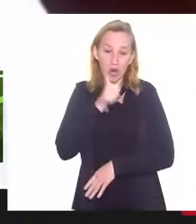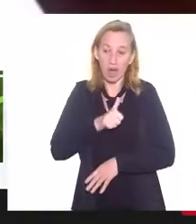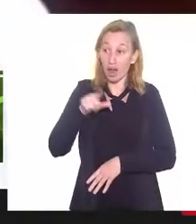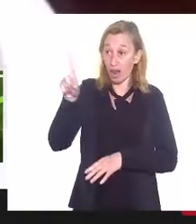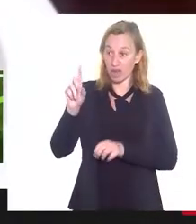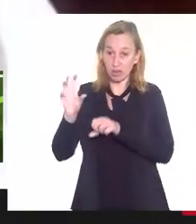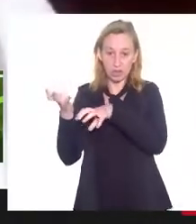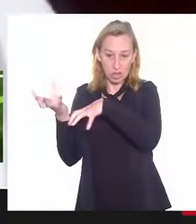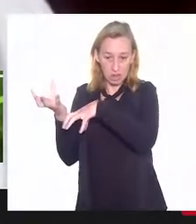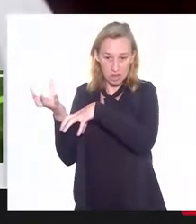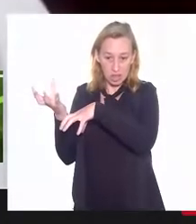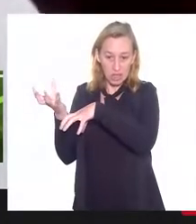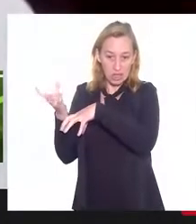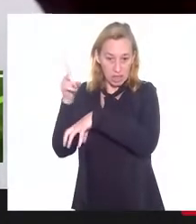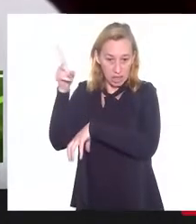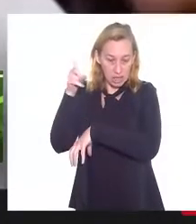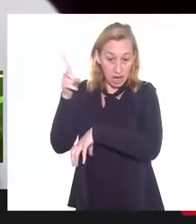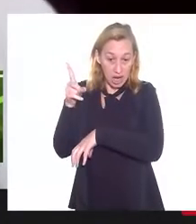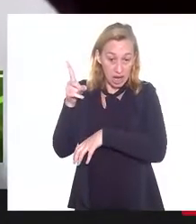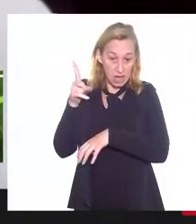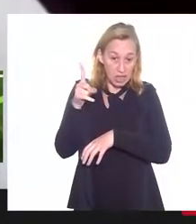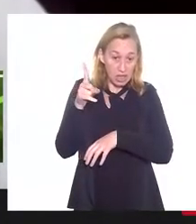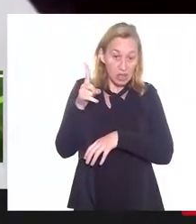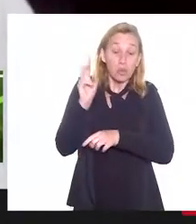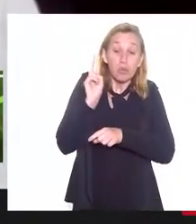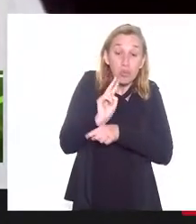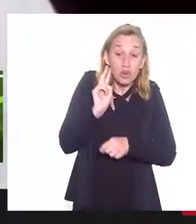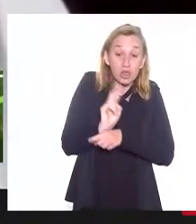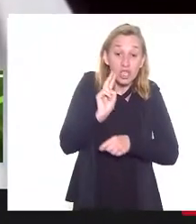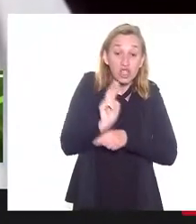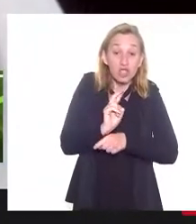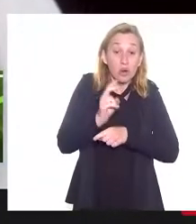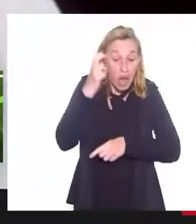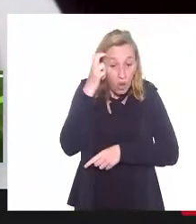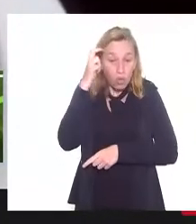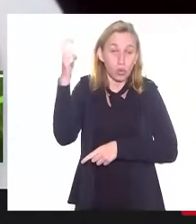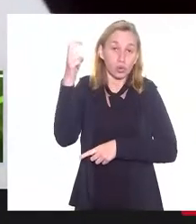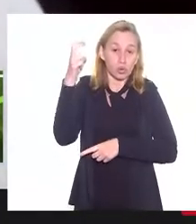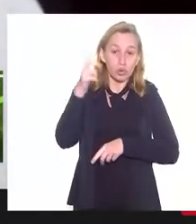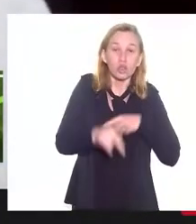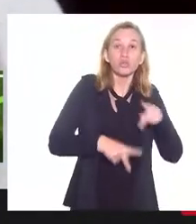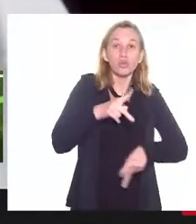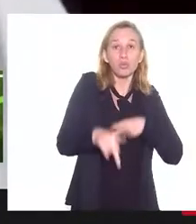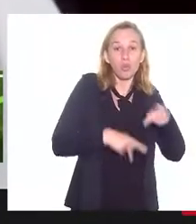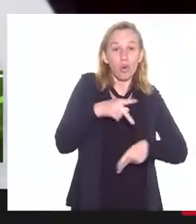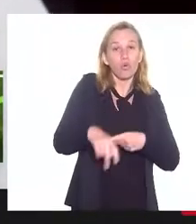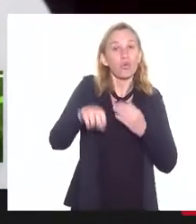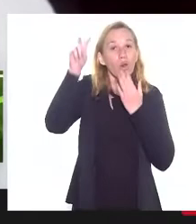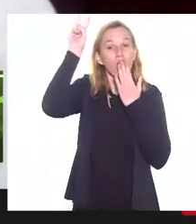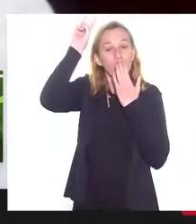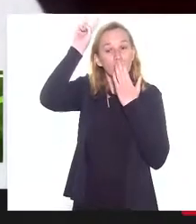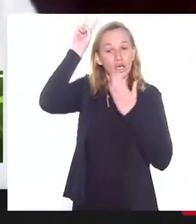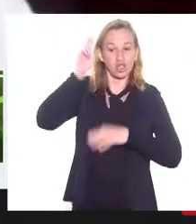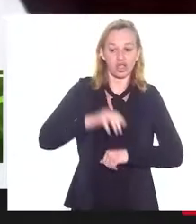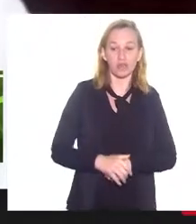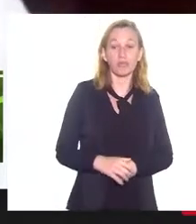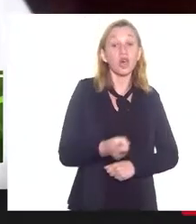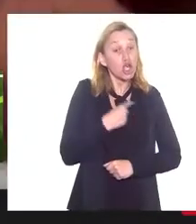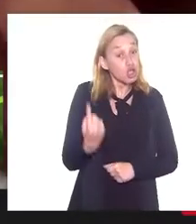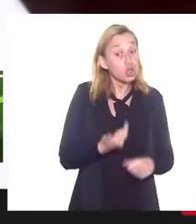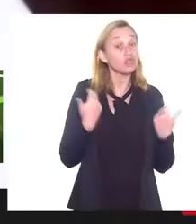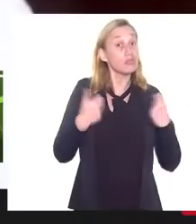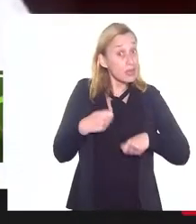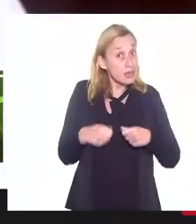Senado, defendendo a tradição cultural do povo indígena. E nós